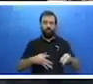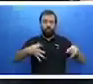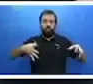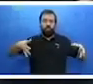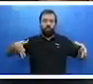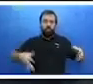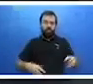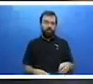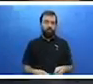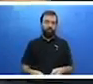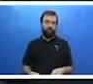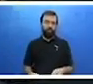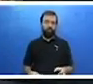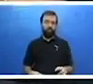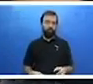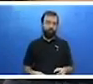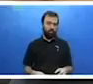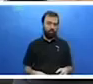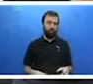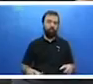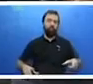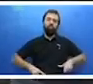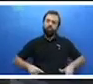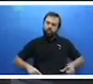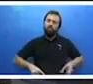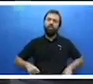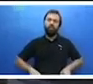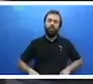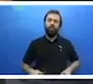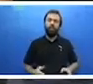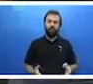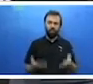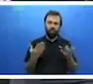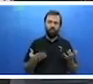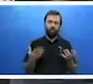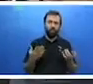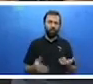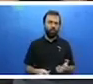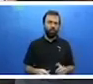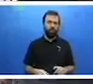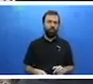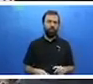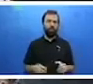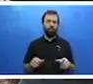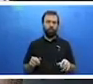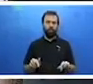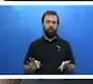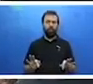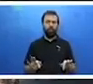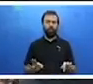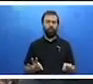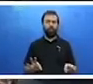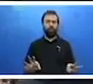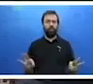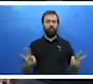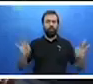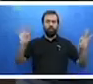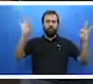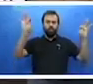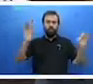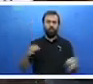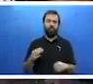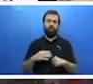aumentaram as indústrias, porque tinha pessoas trabalhando, aumentou as tecnologias, né? Isso é a